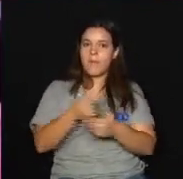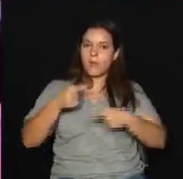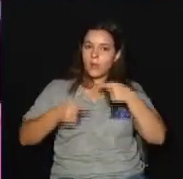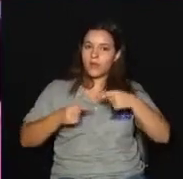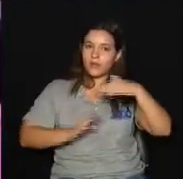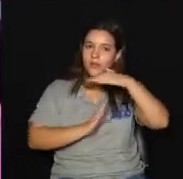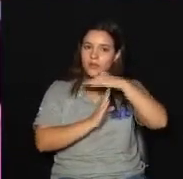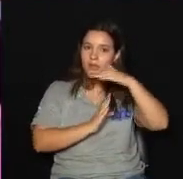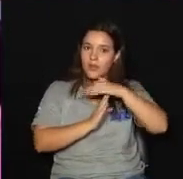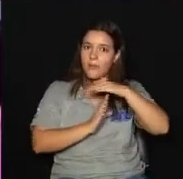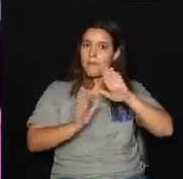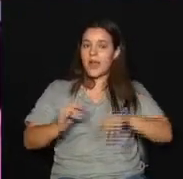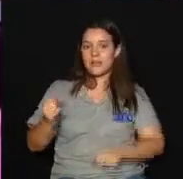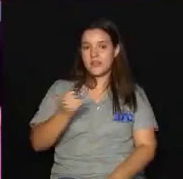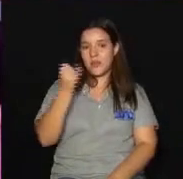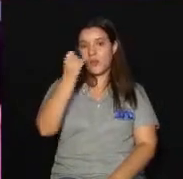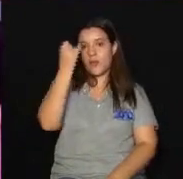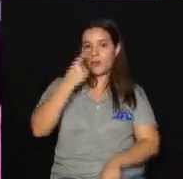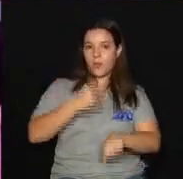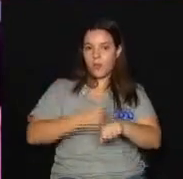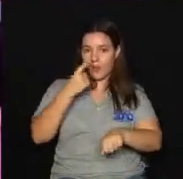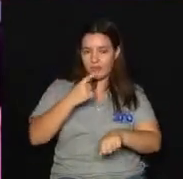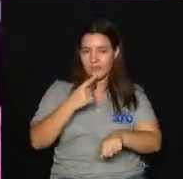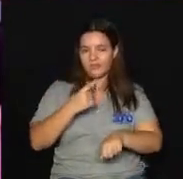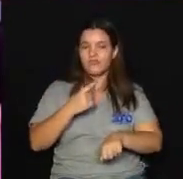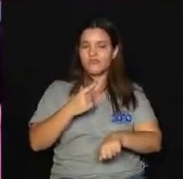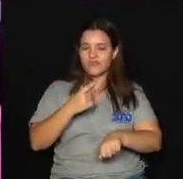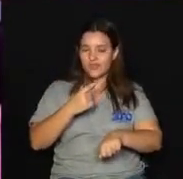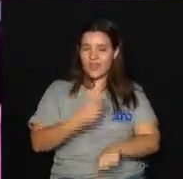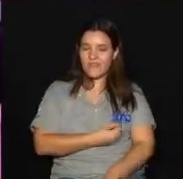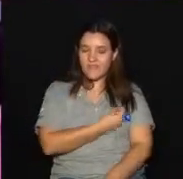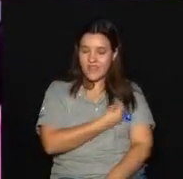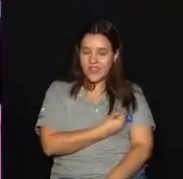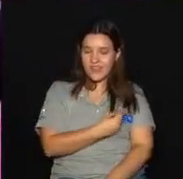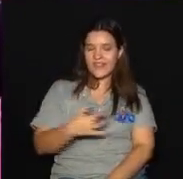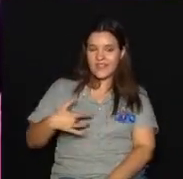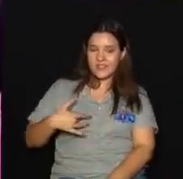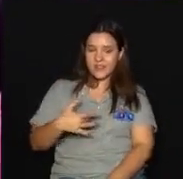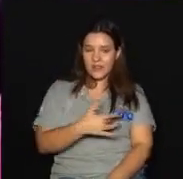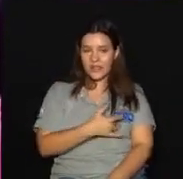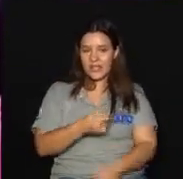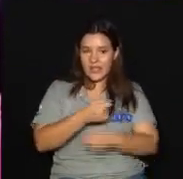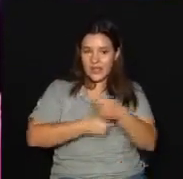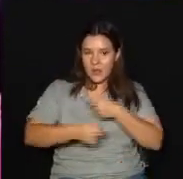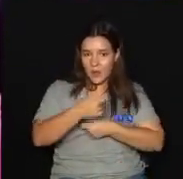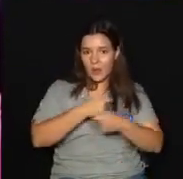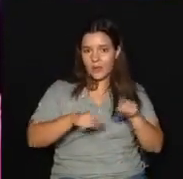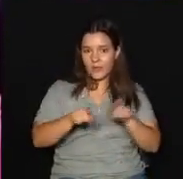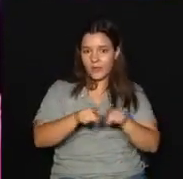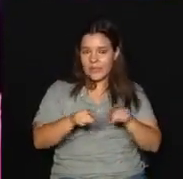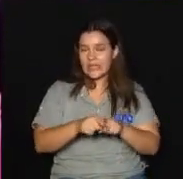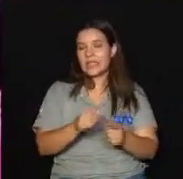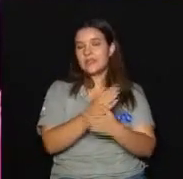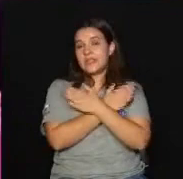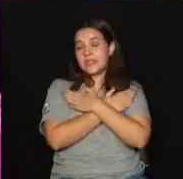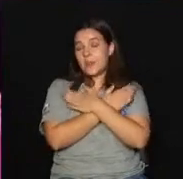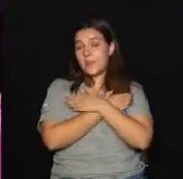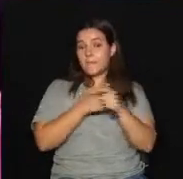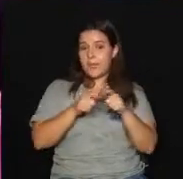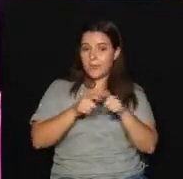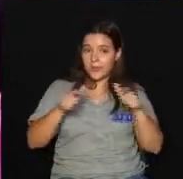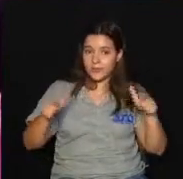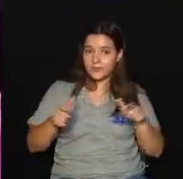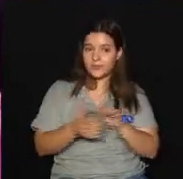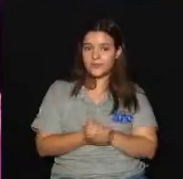limitadas, são fundamentais para esse momento de gravidade, não só da saúde, mas econômica. Desemprego aumentando,